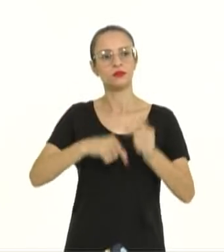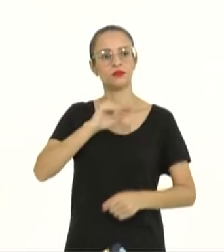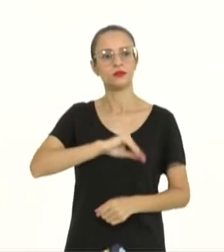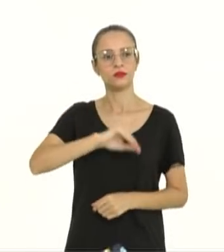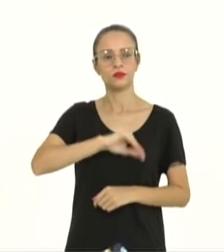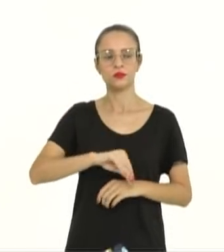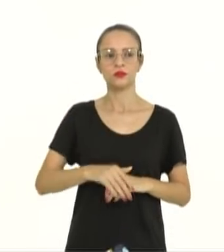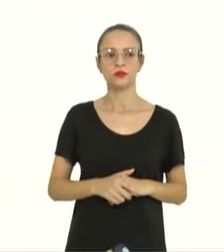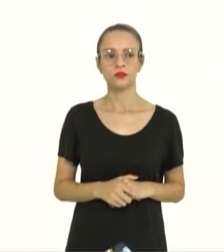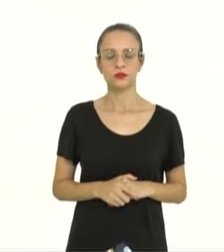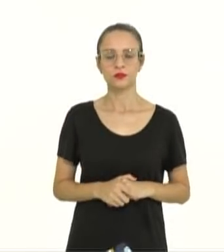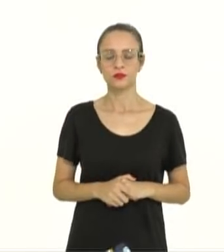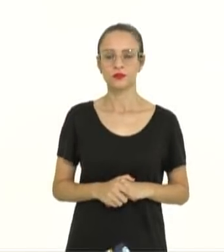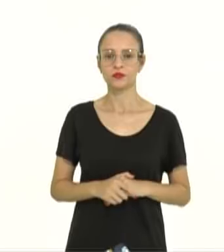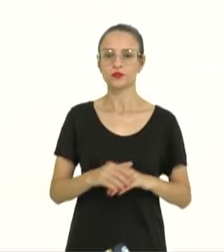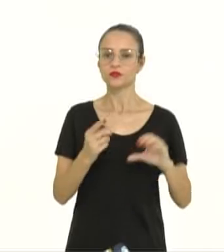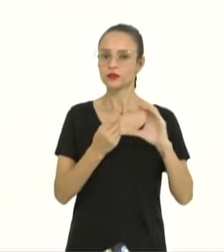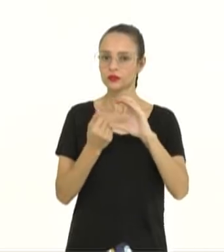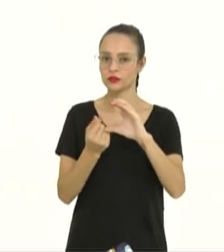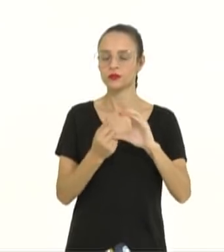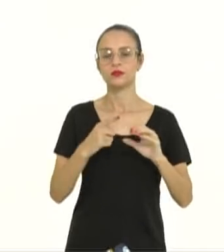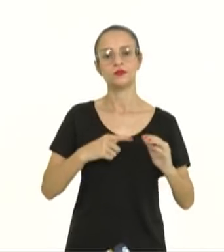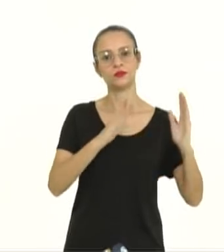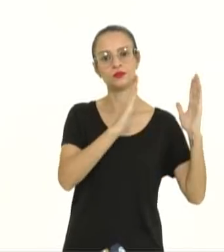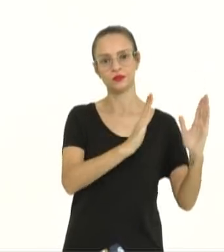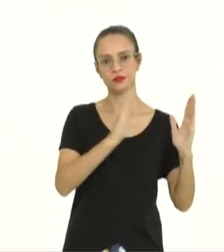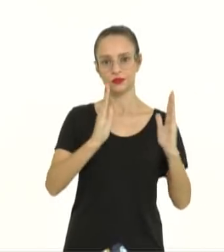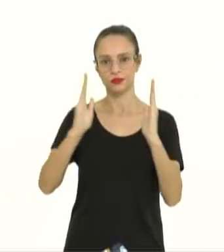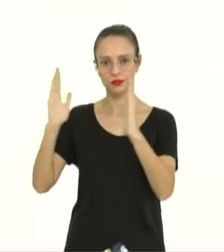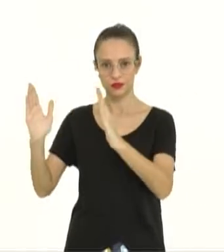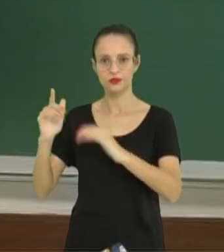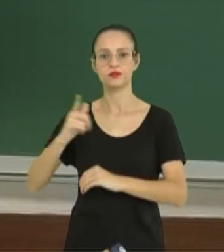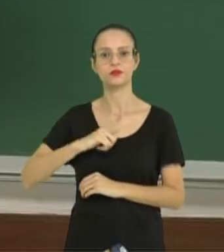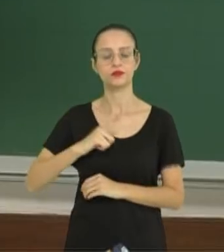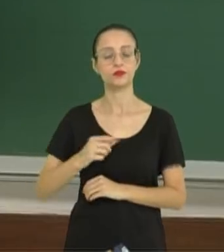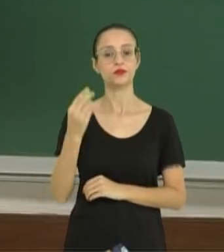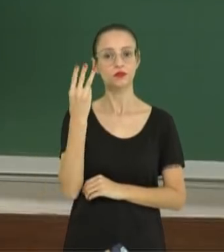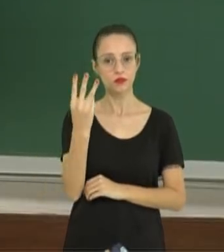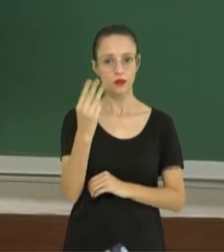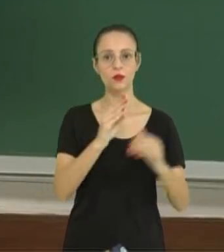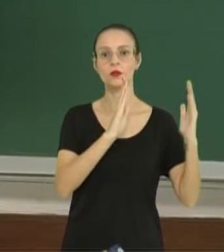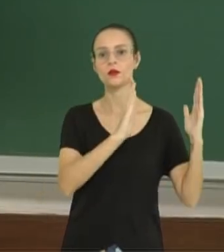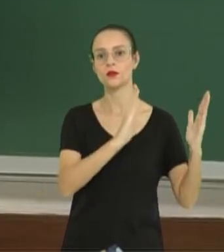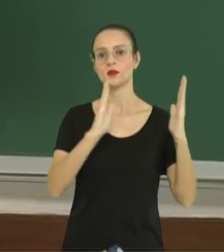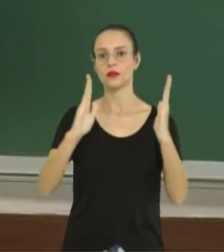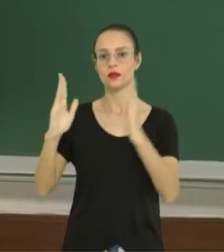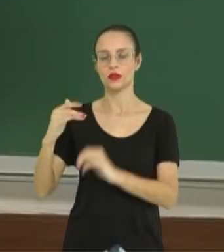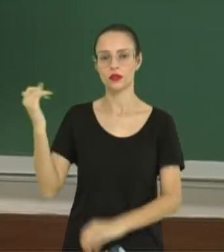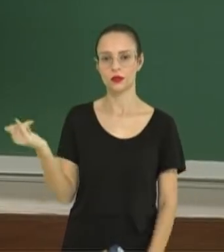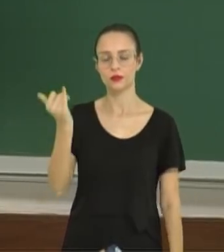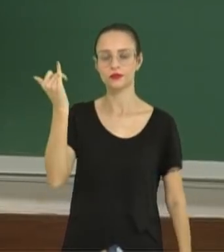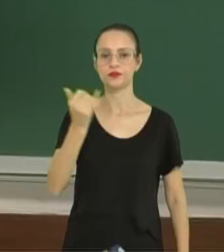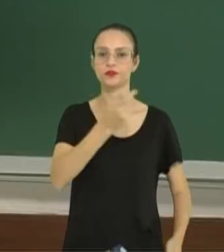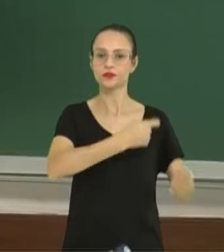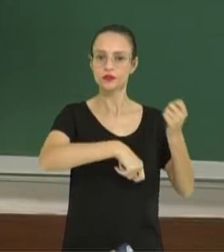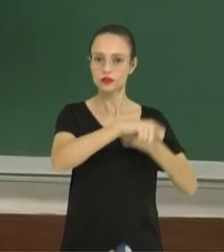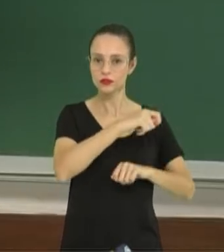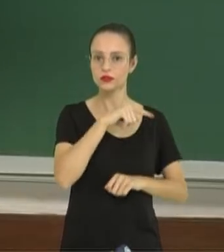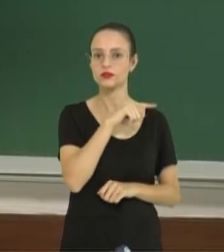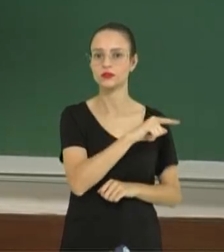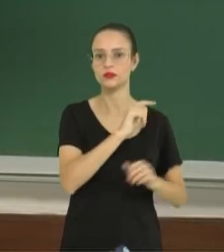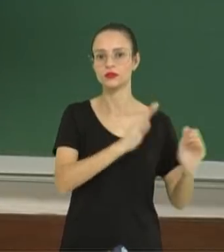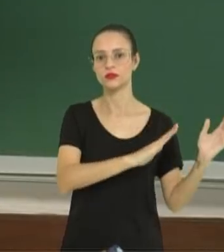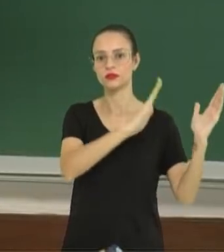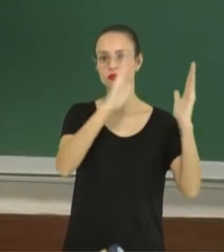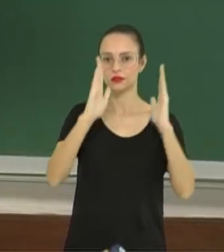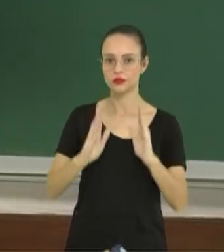assalariado. O capitalismo passou por algumas fases, né? São 3 fases importantíssimas: o comercial, que é esse mercantilismo que nós